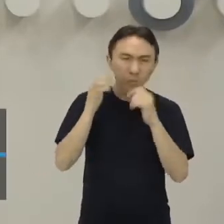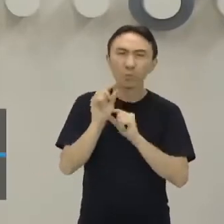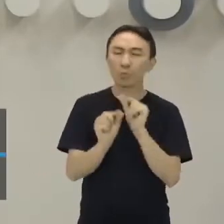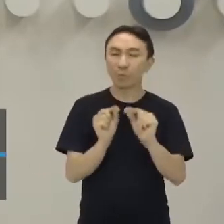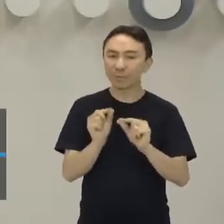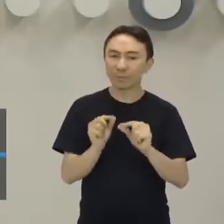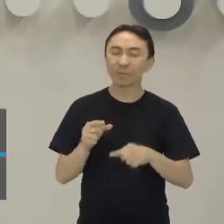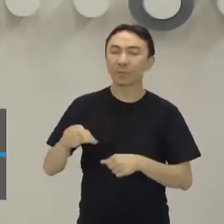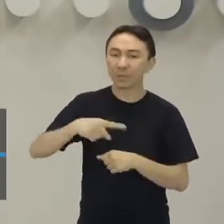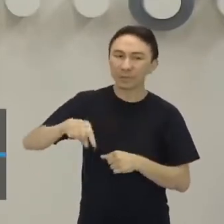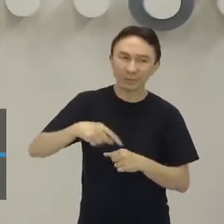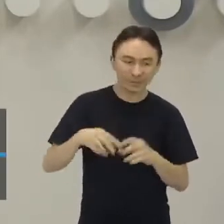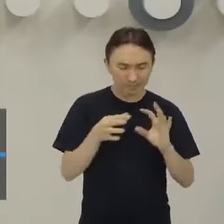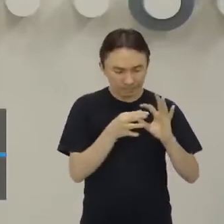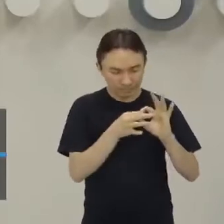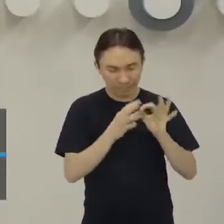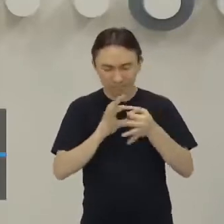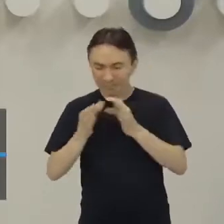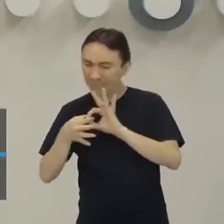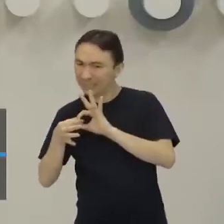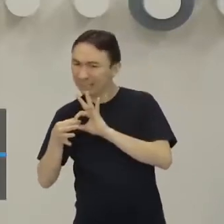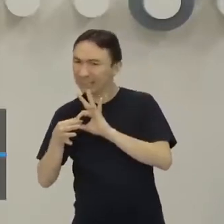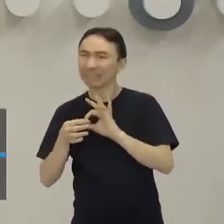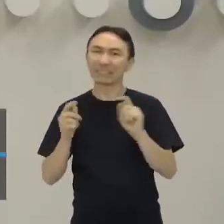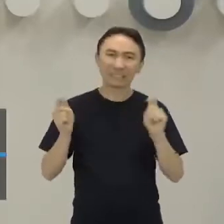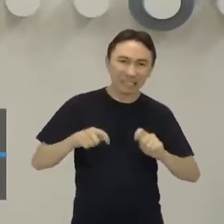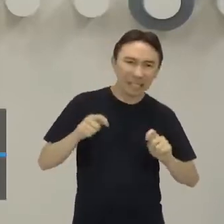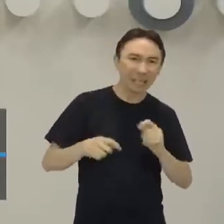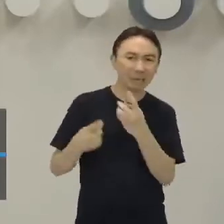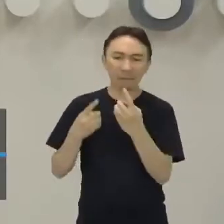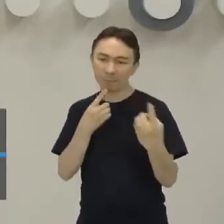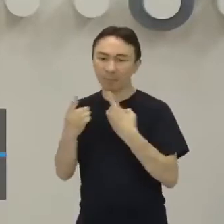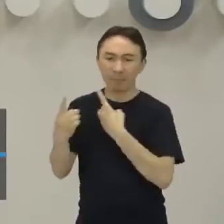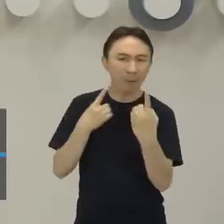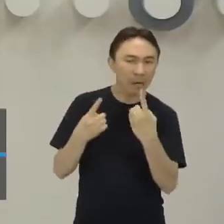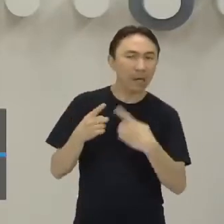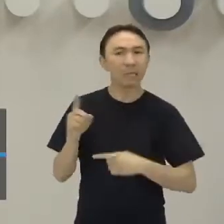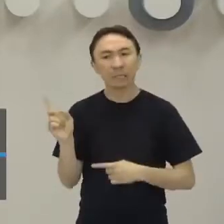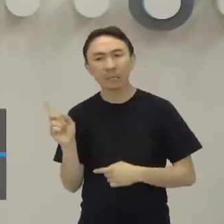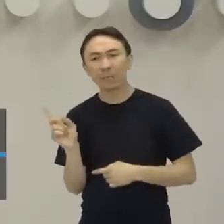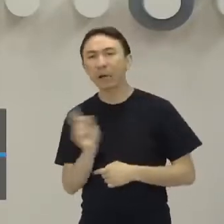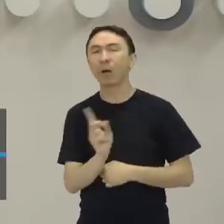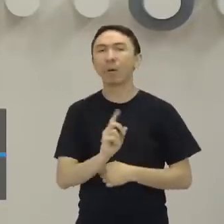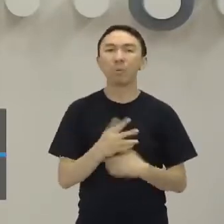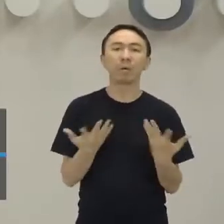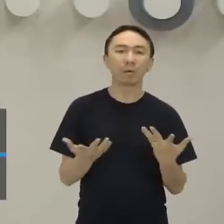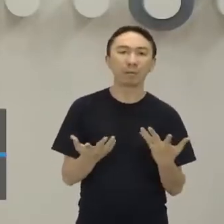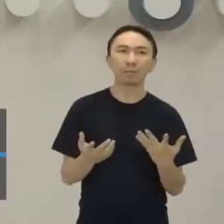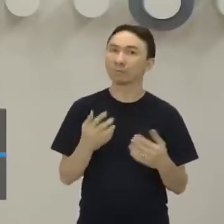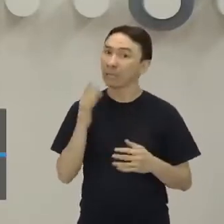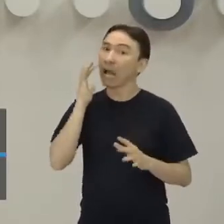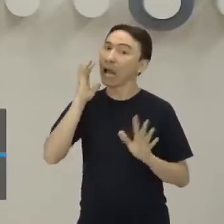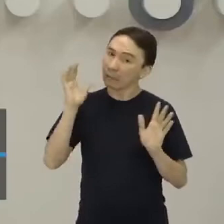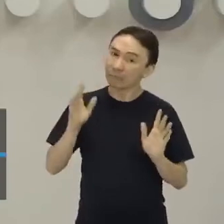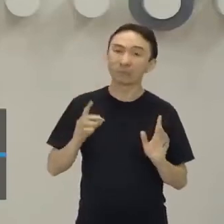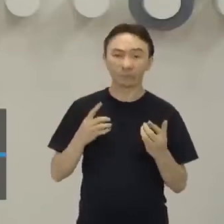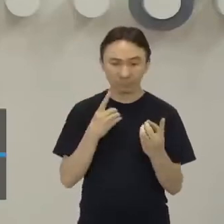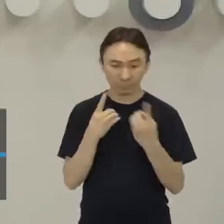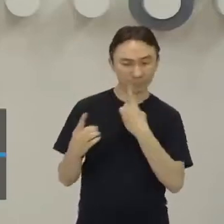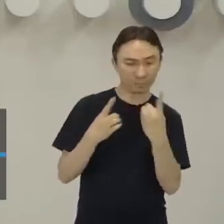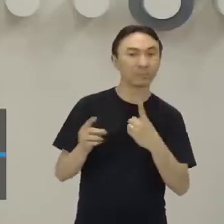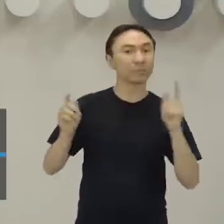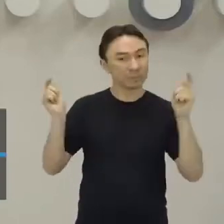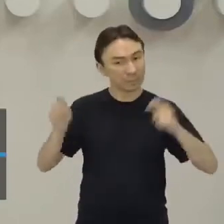poder pensar se dá para fazer um debate sobre esse tema e como ele é interessante. Eu acredito que sim. Aí na escola vocês poderão